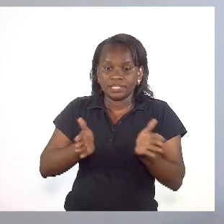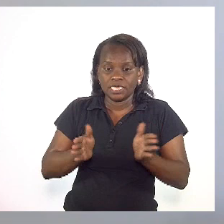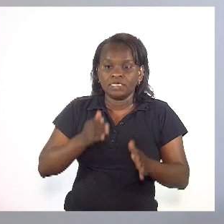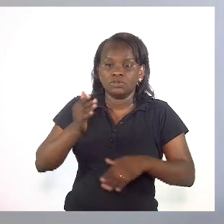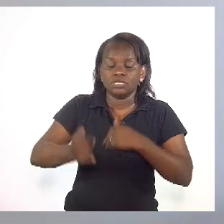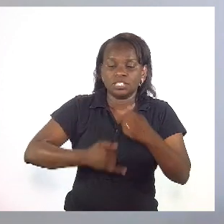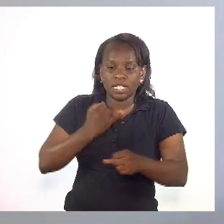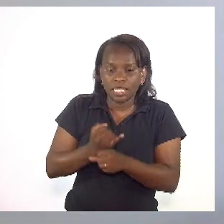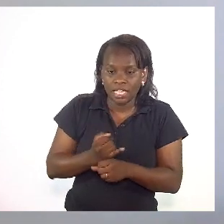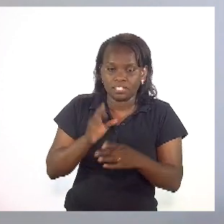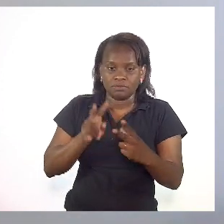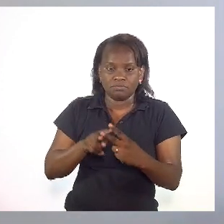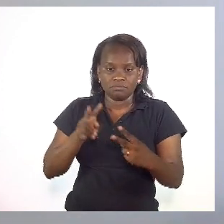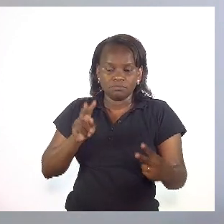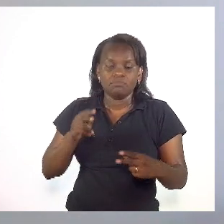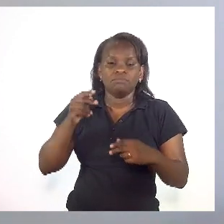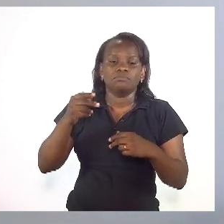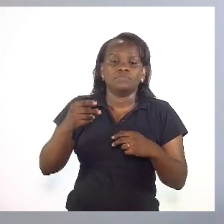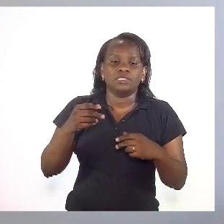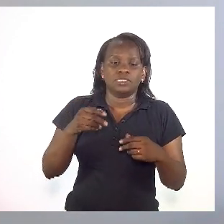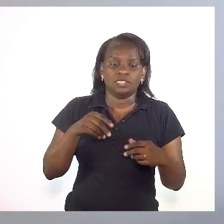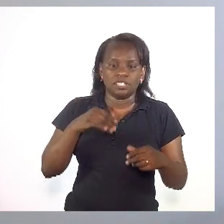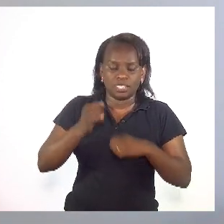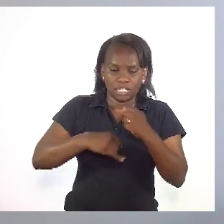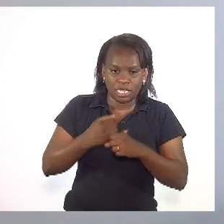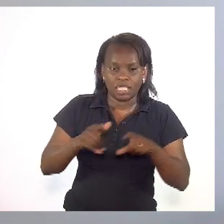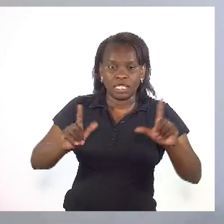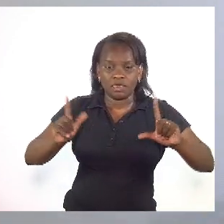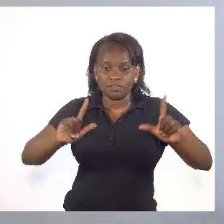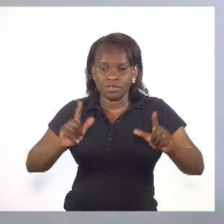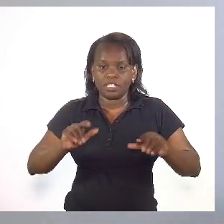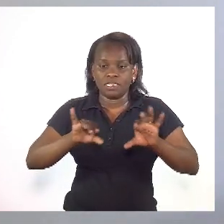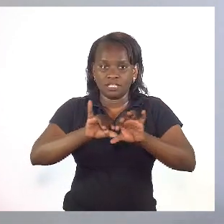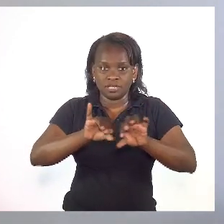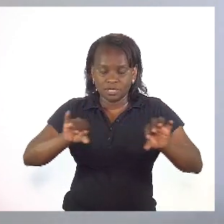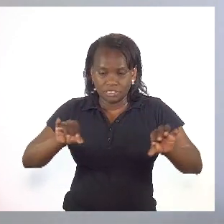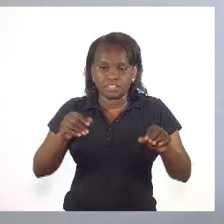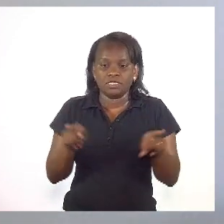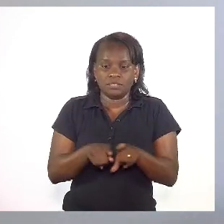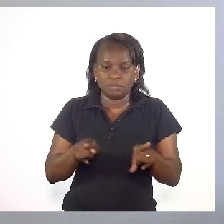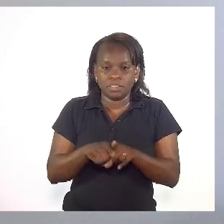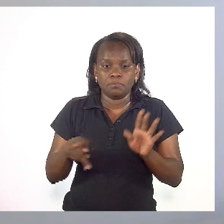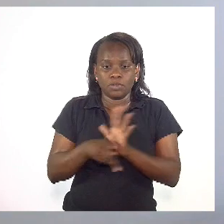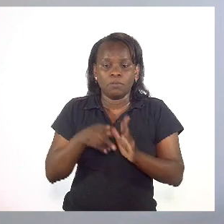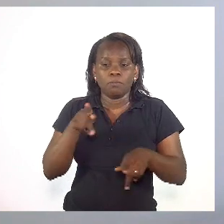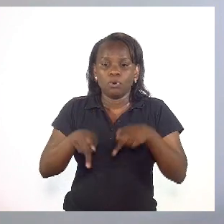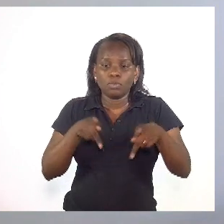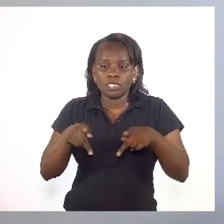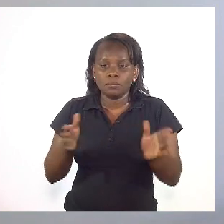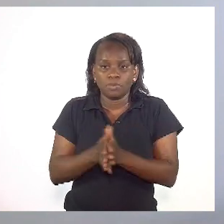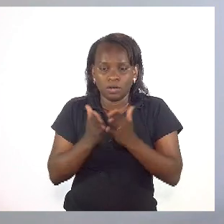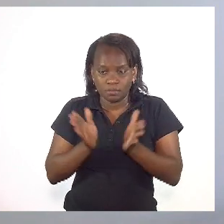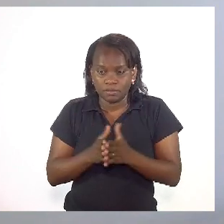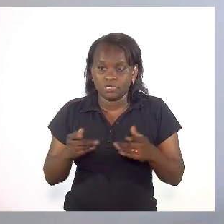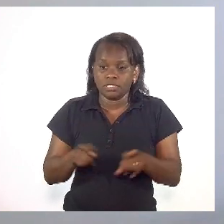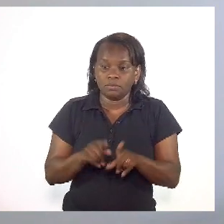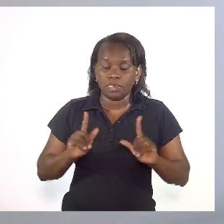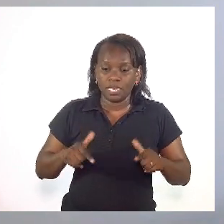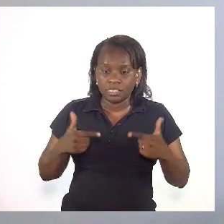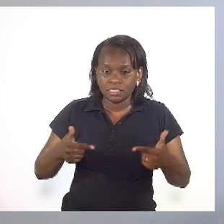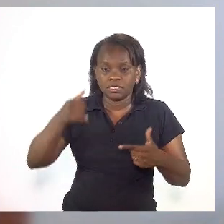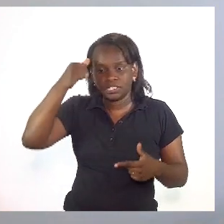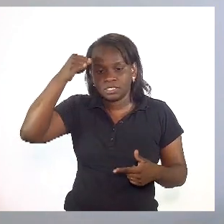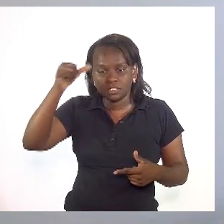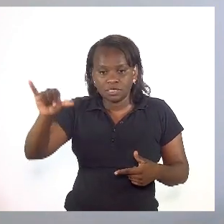por conectividade, banda larga, em serviços de TV por assinatura destinados para a população de baixa renda e ações para